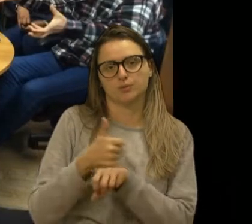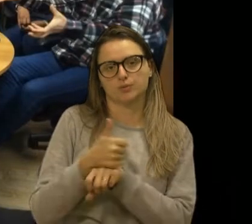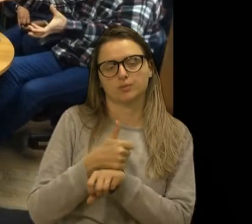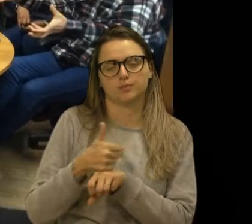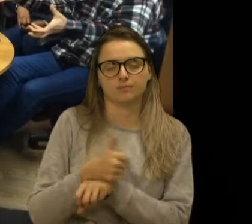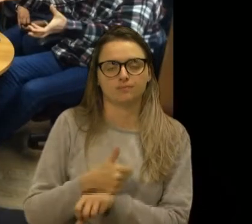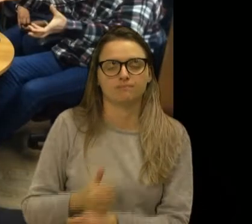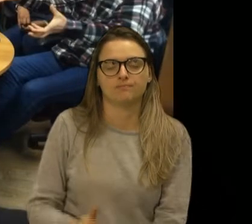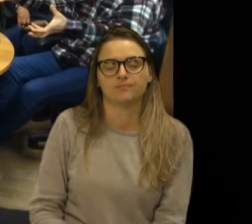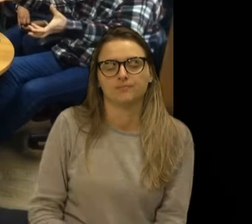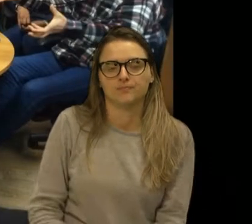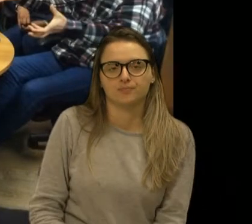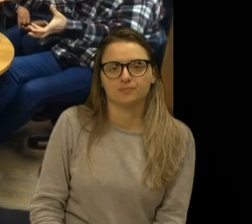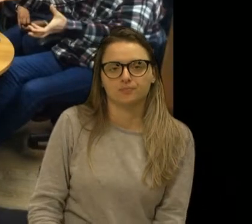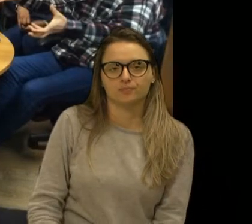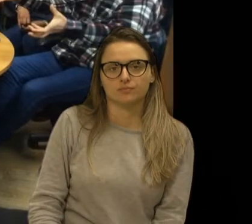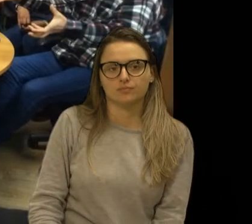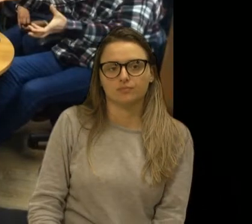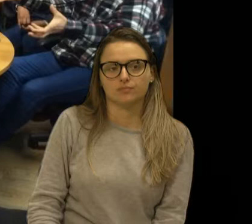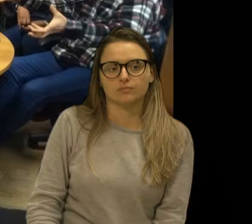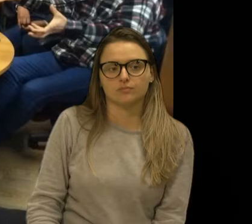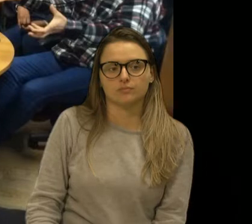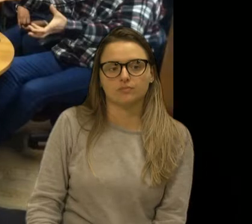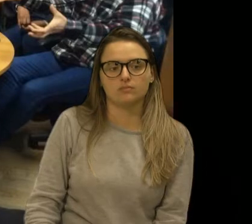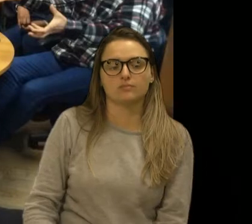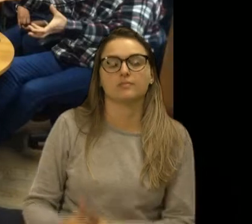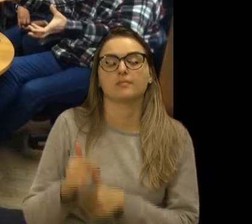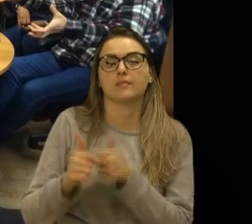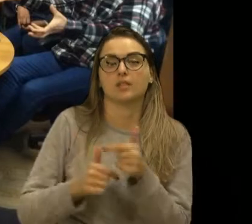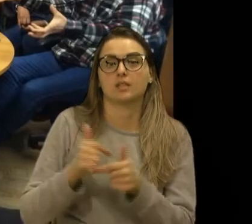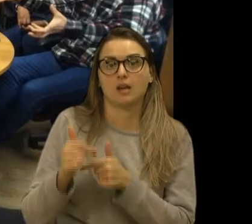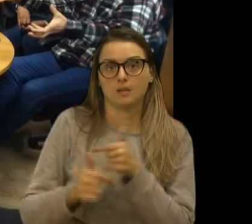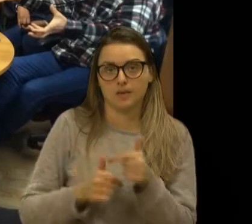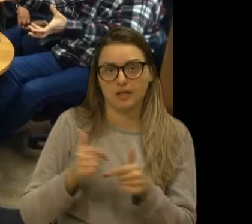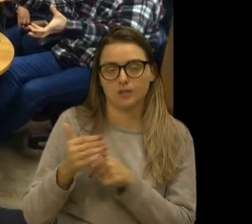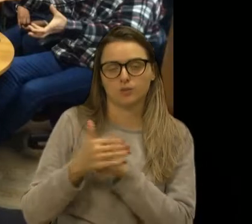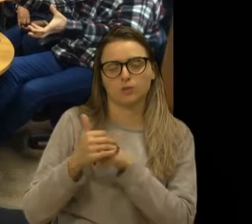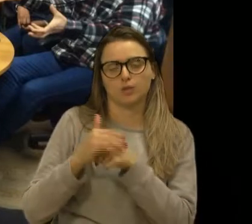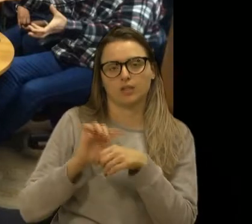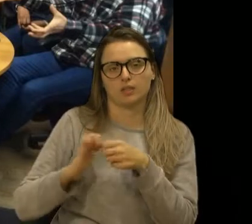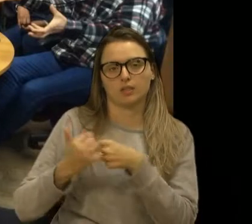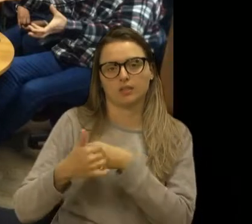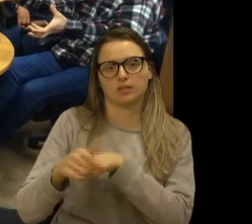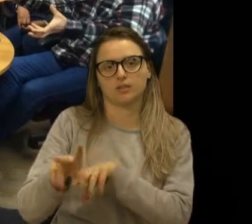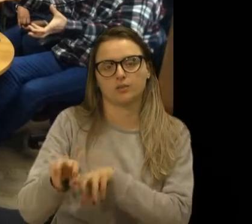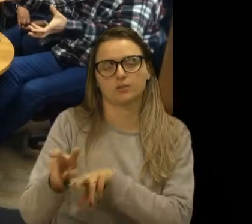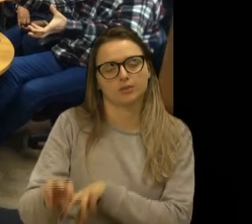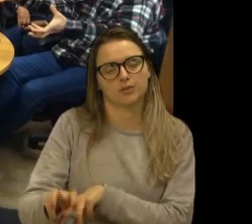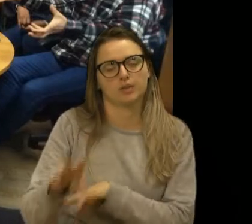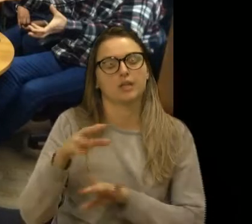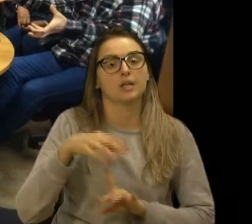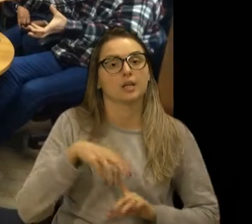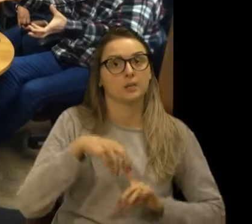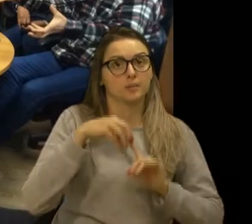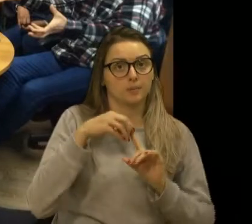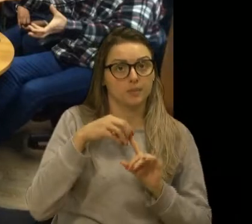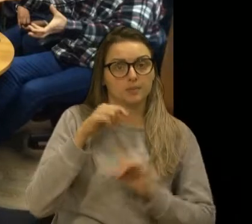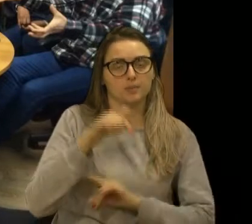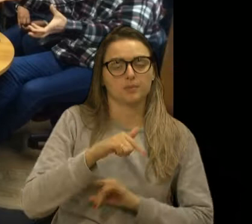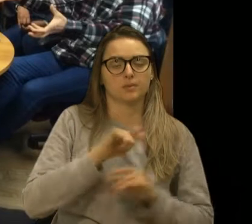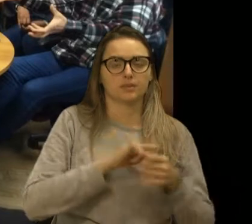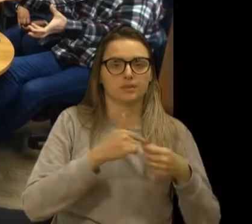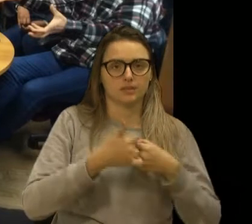essas pessoas que trabalham com muito carinho no nosso interior. Principalmente, aqui na nossa cidade também nós